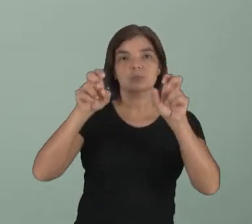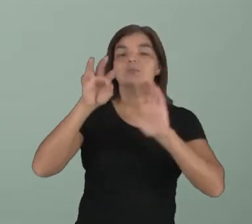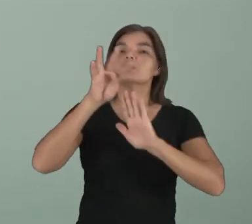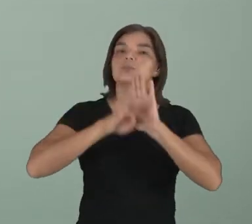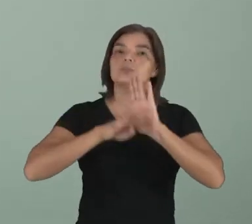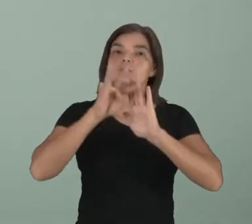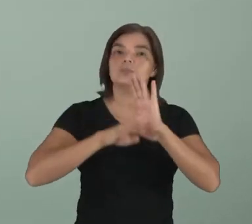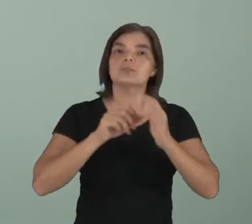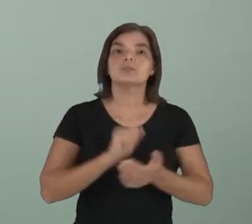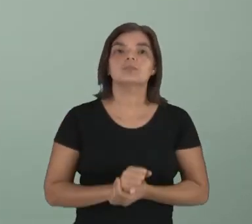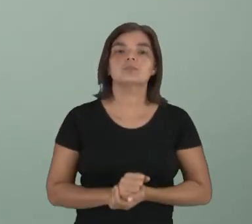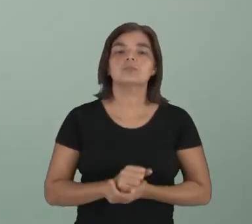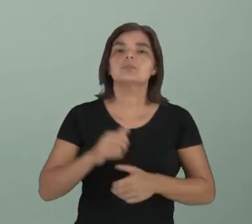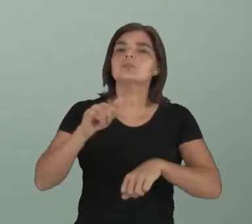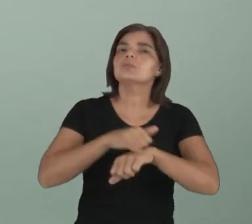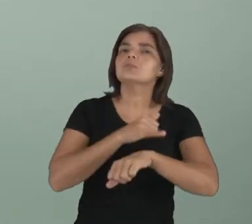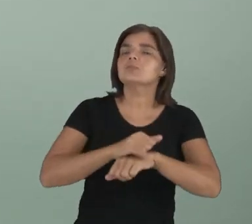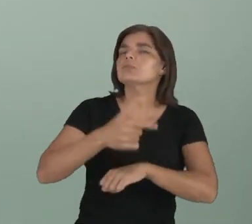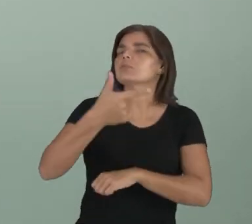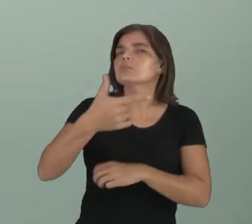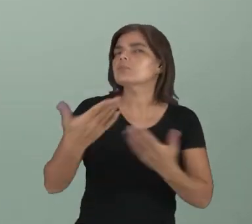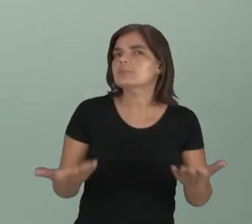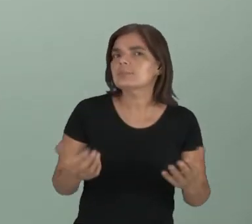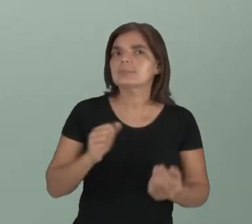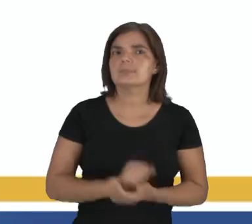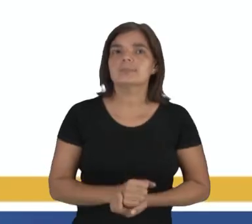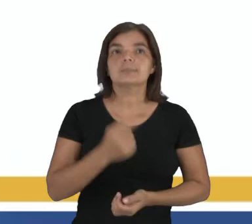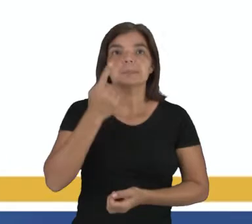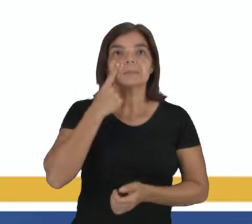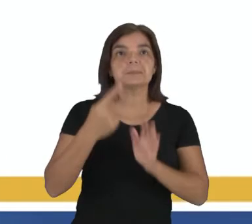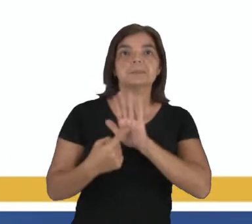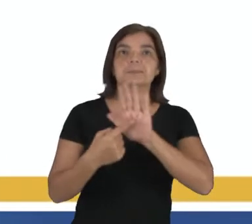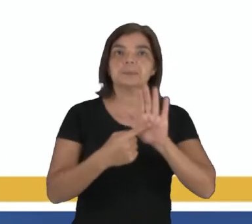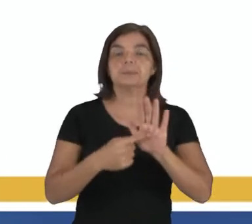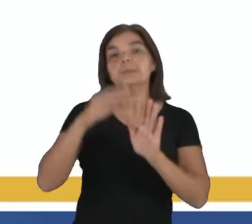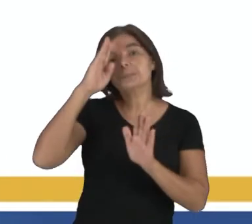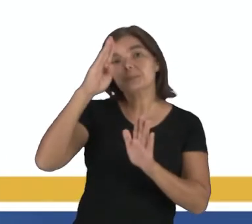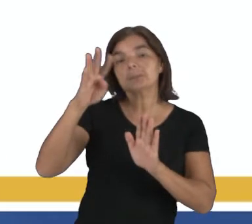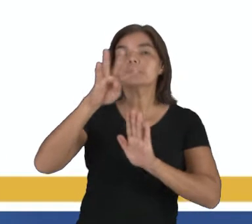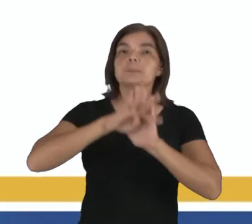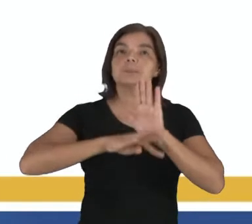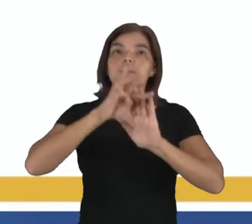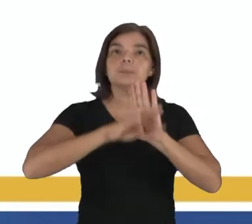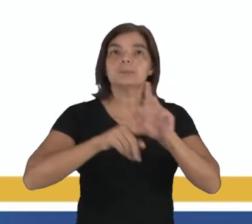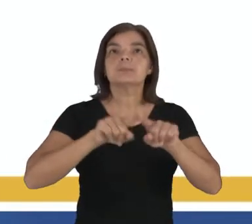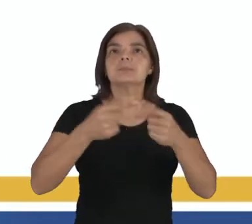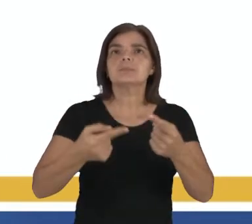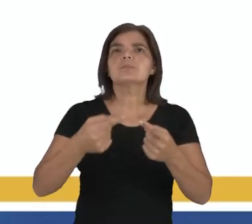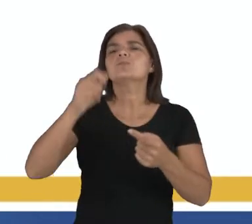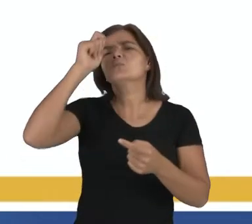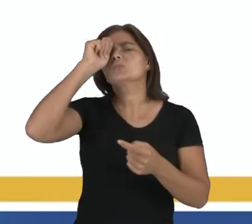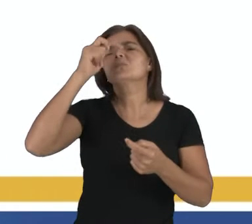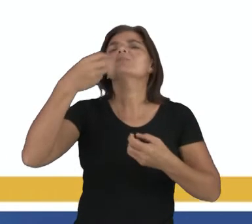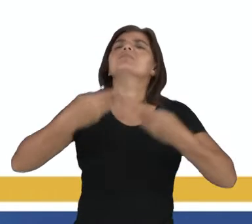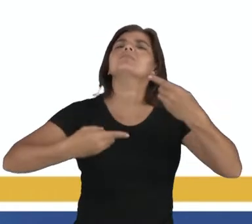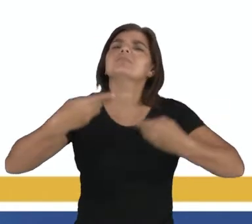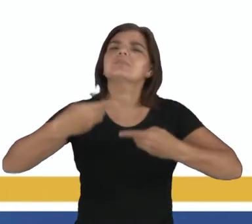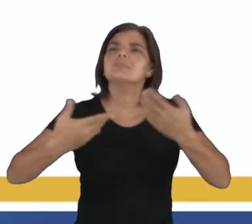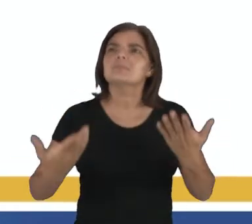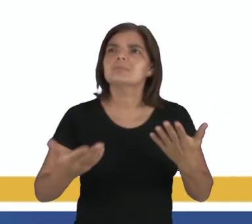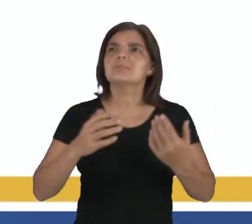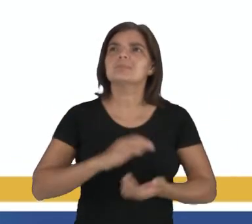do texto. E a estratégia 2? Identifique a ideia principal do texto. Sobre o que o